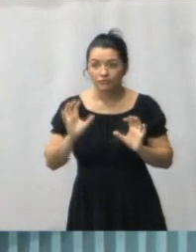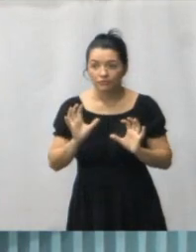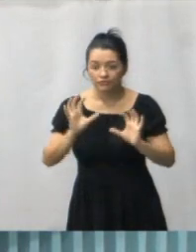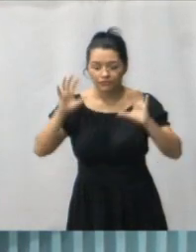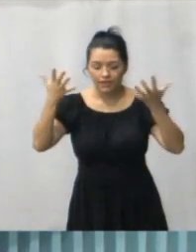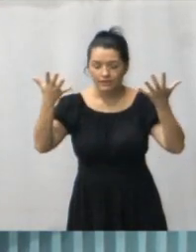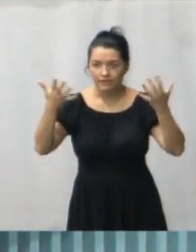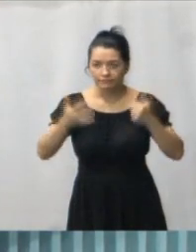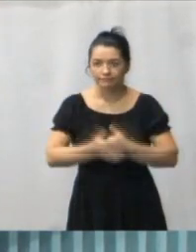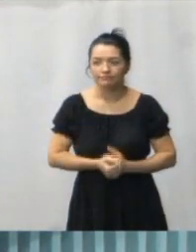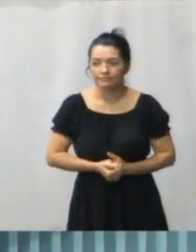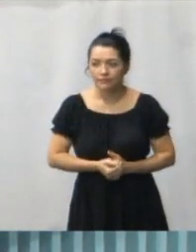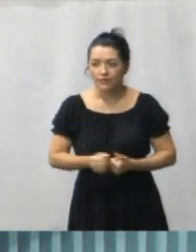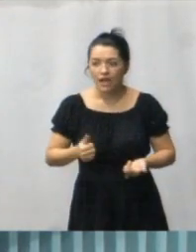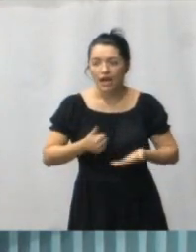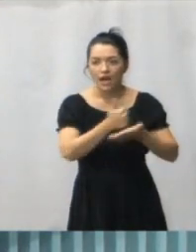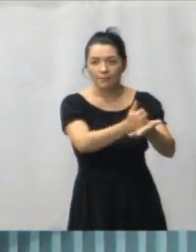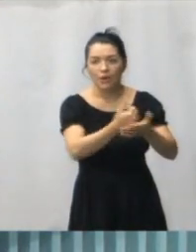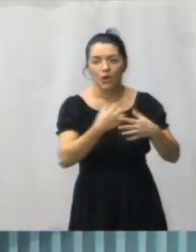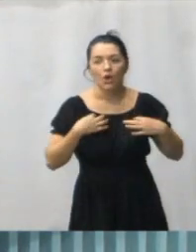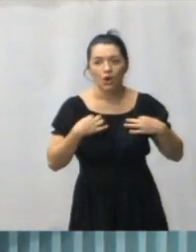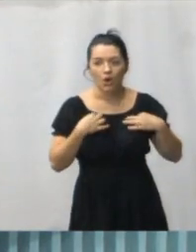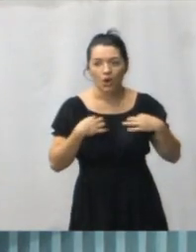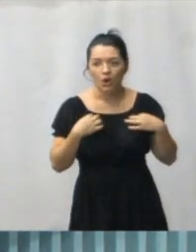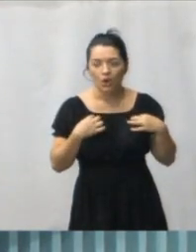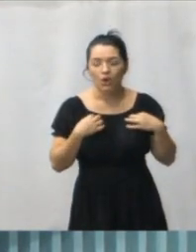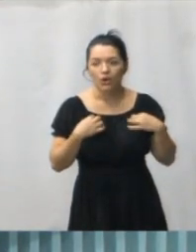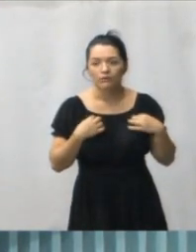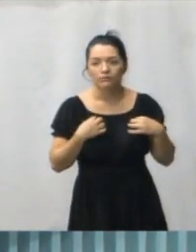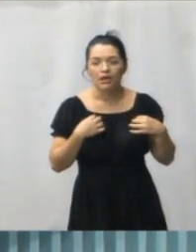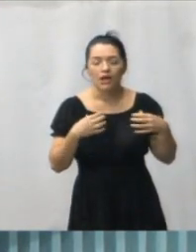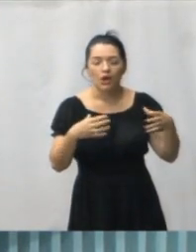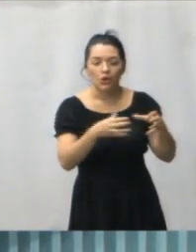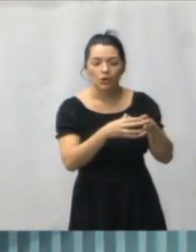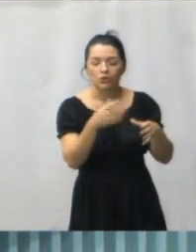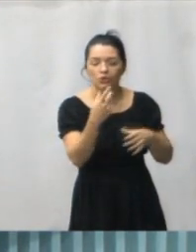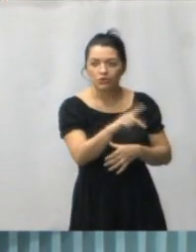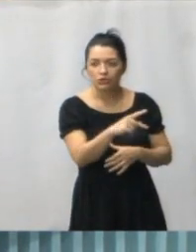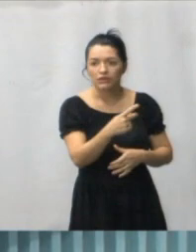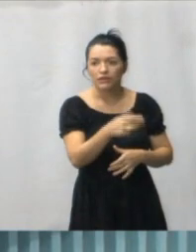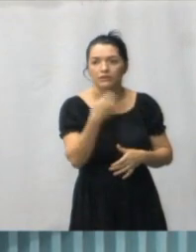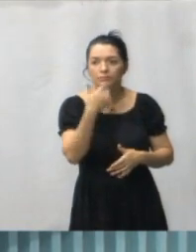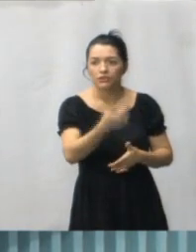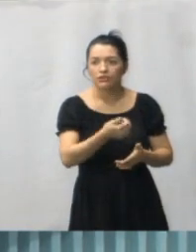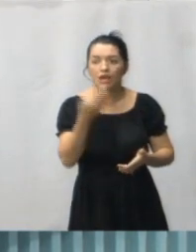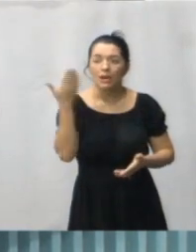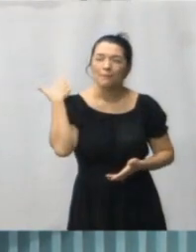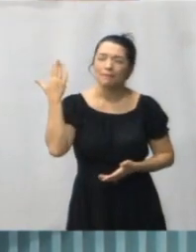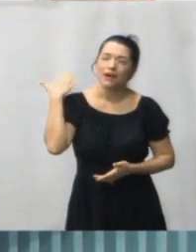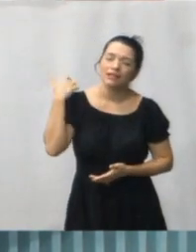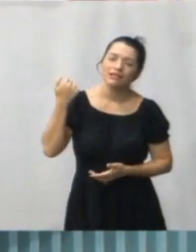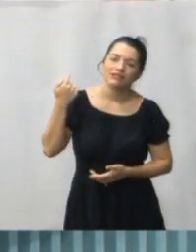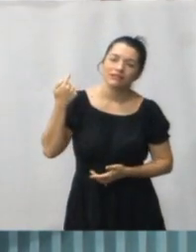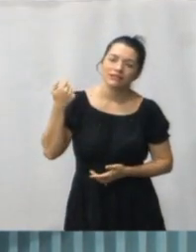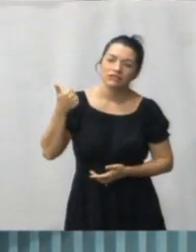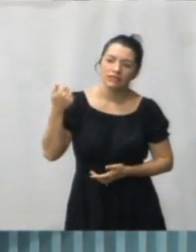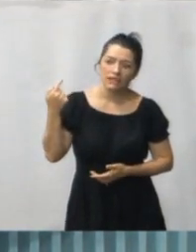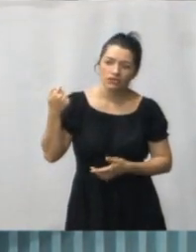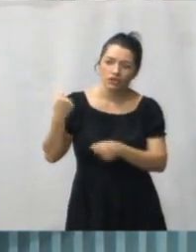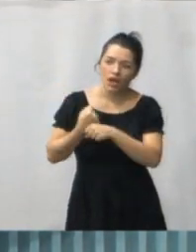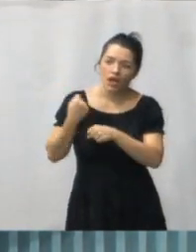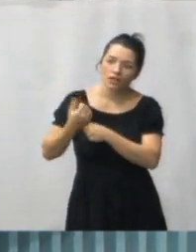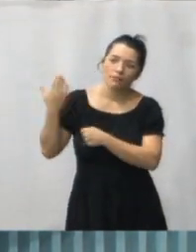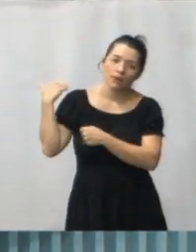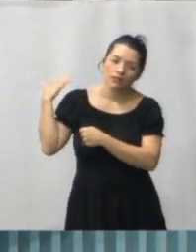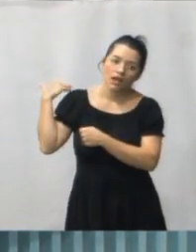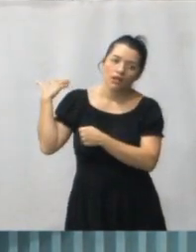fardamento, que é um anseio da categoria, desde 17 anos atrás, em diálogo com o Executivo,